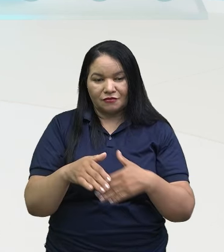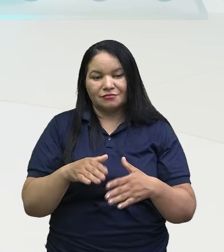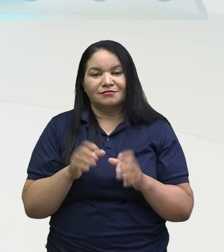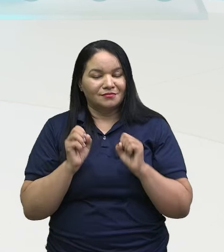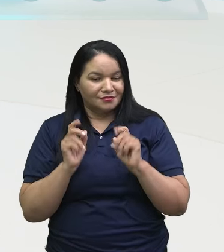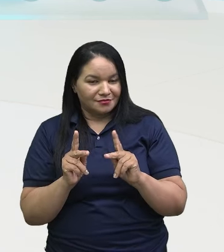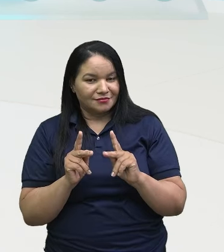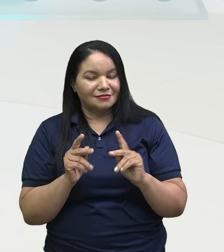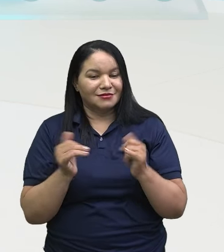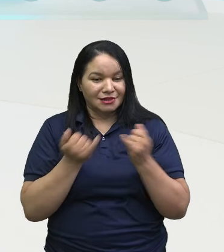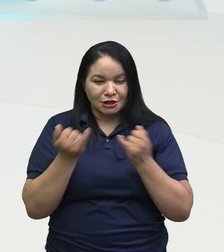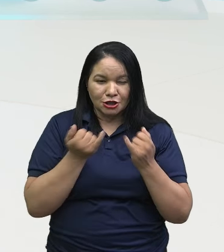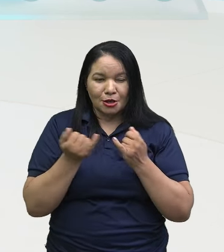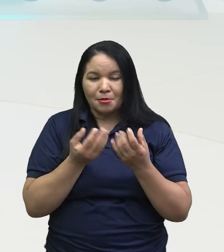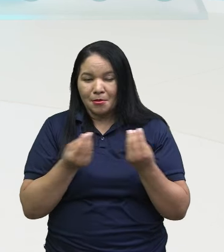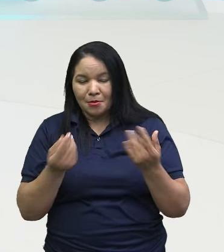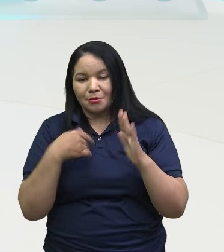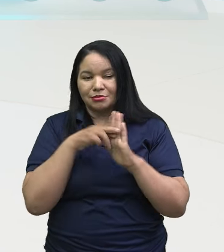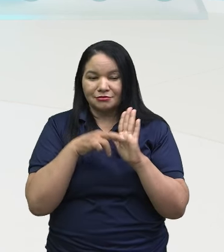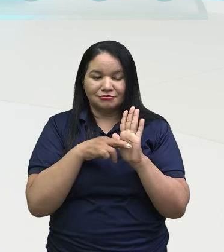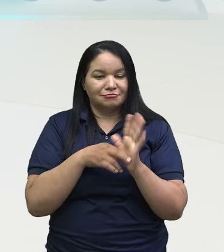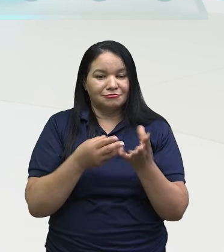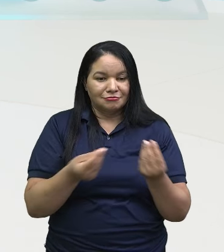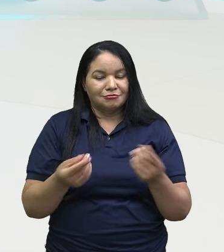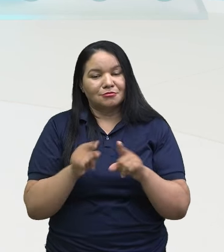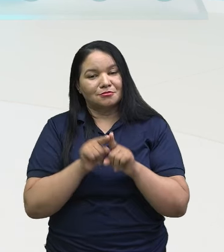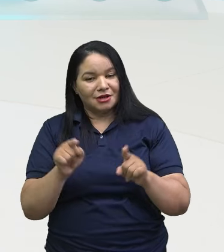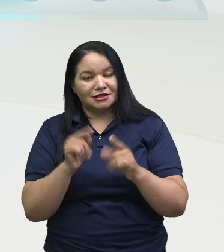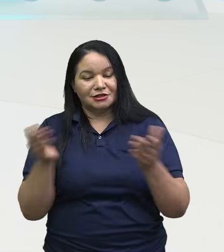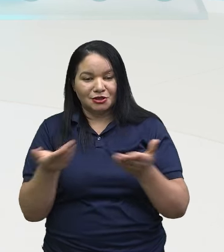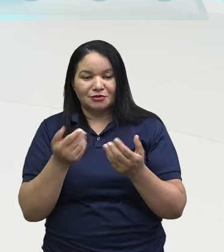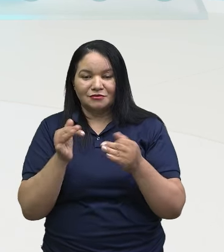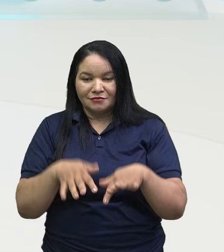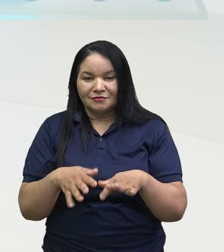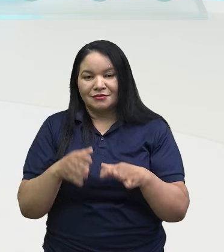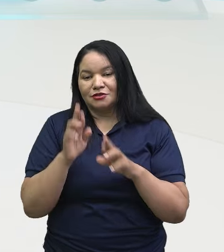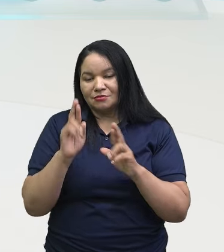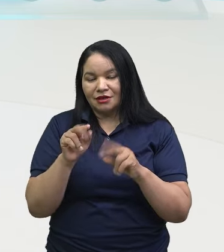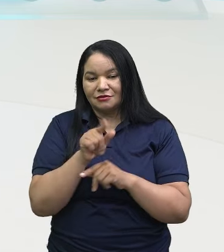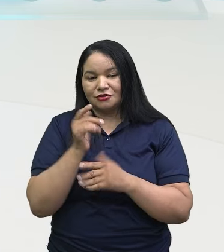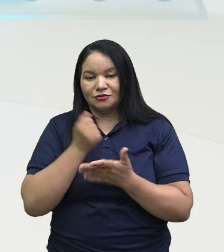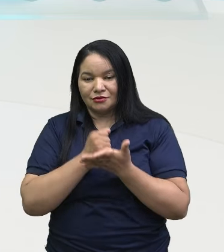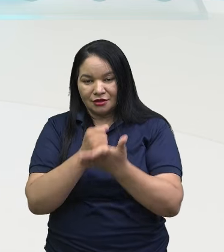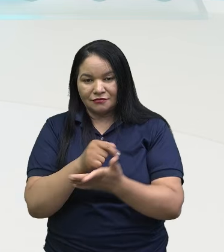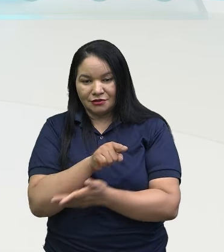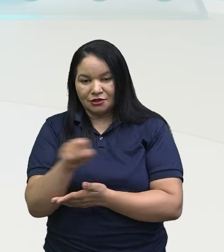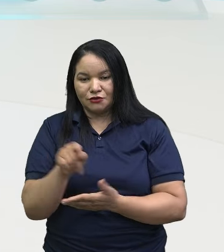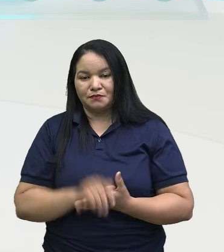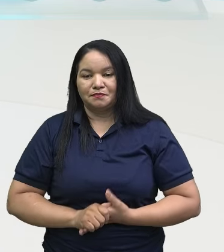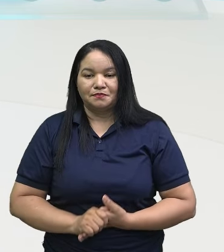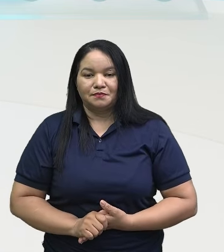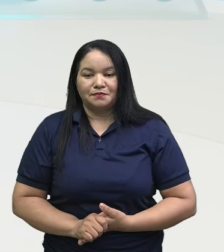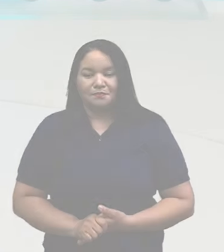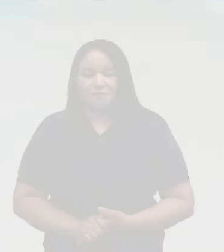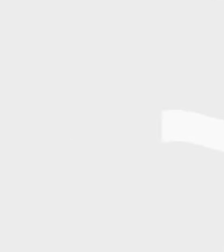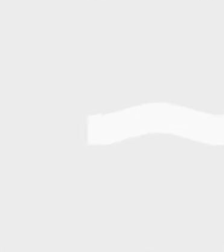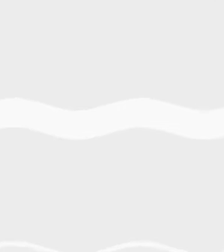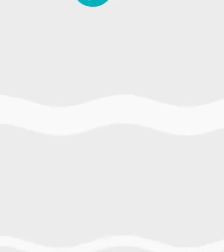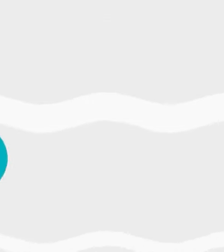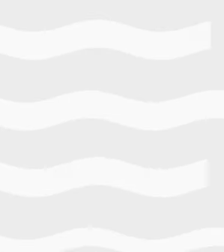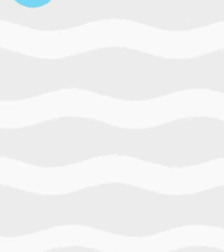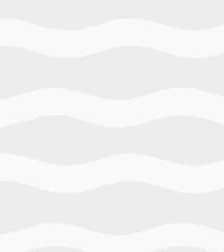beleza? É isso, eu sei que foi muita informação, muita regra, mas eu fico por aqui e eu espero que eu tenha ajudado você.